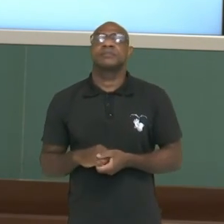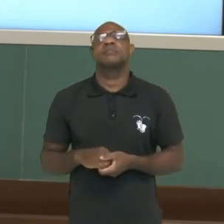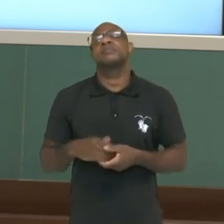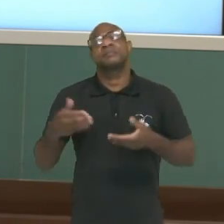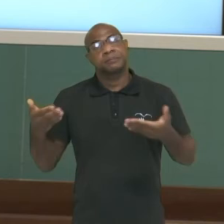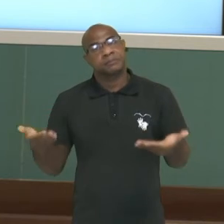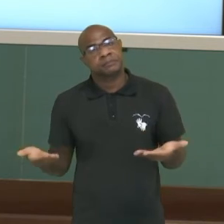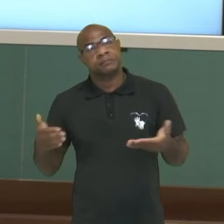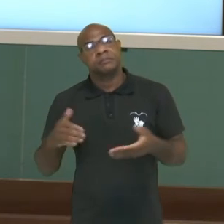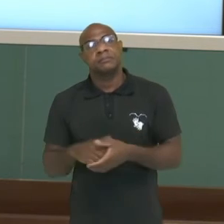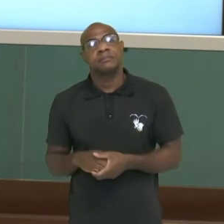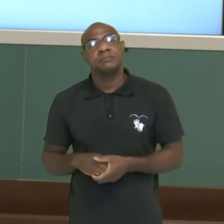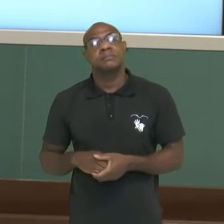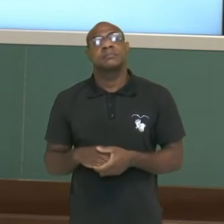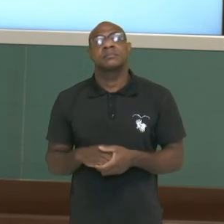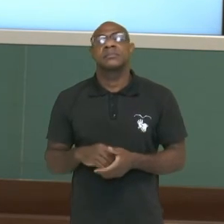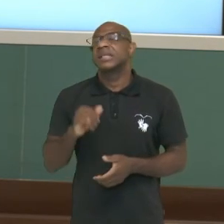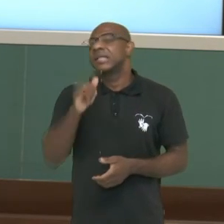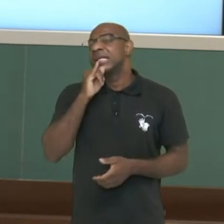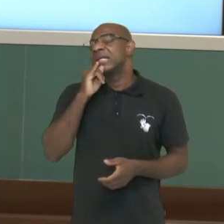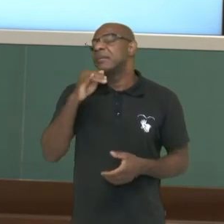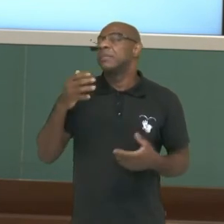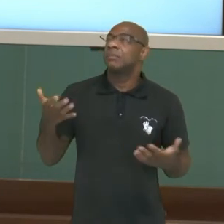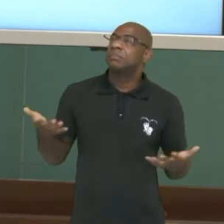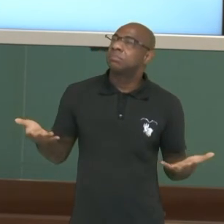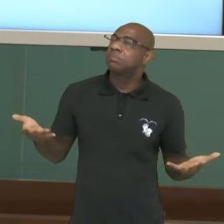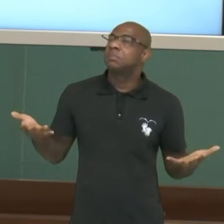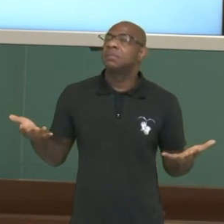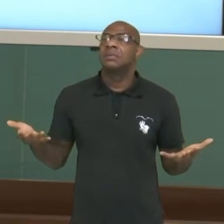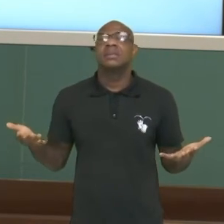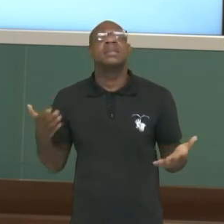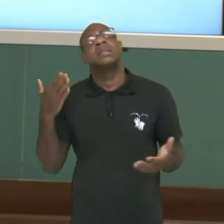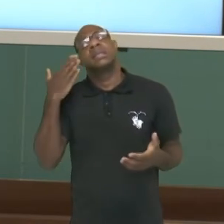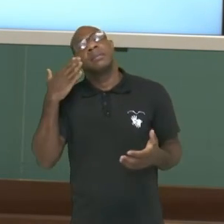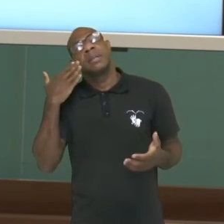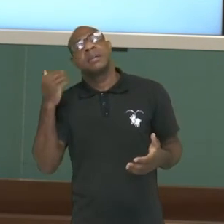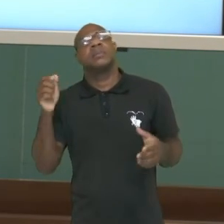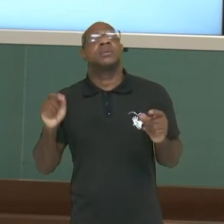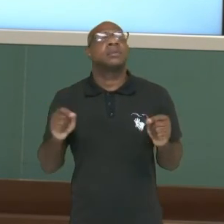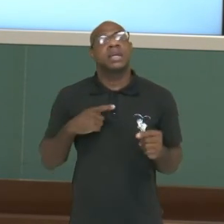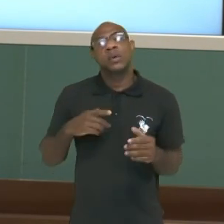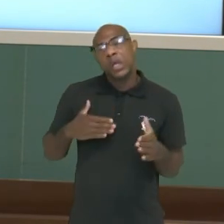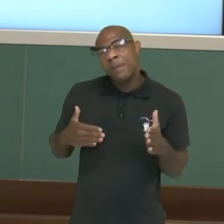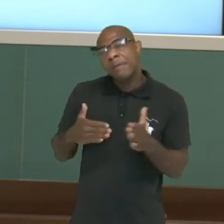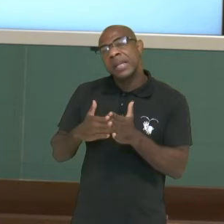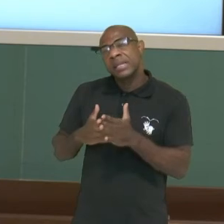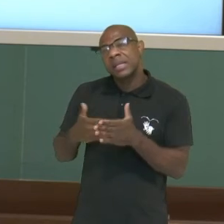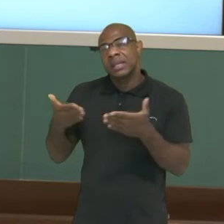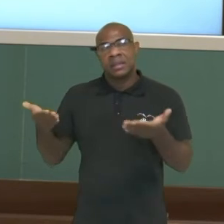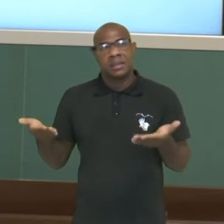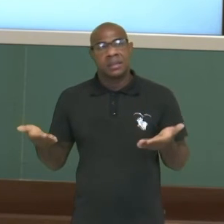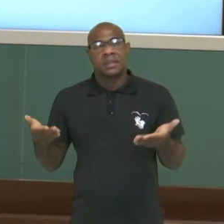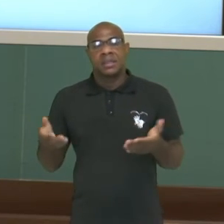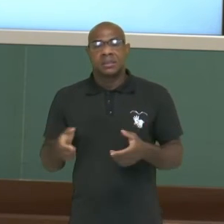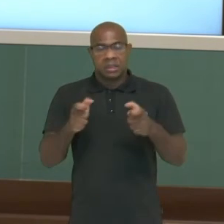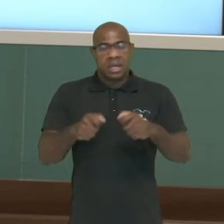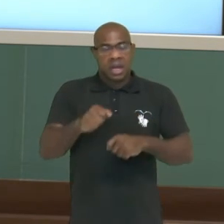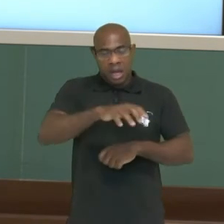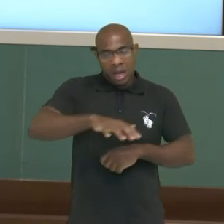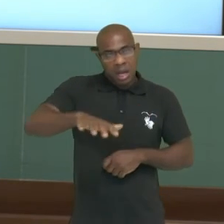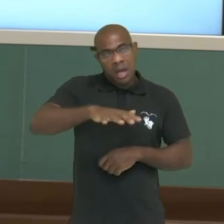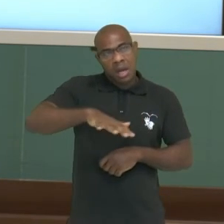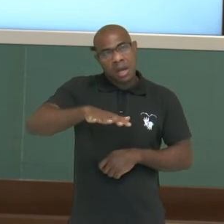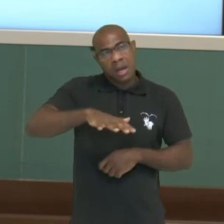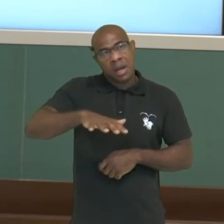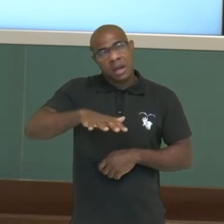né? Um exemplo aí, sabemos que tem o limite ali na região do